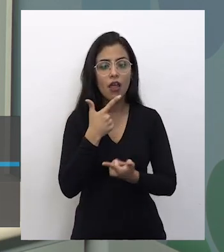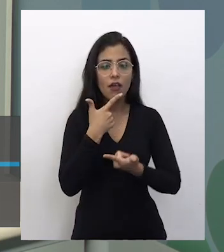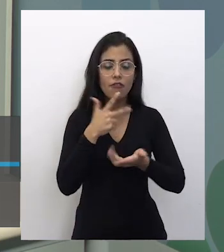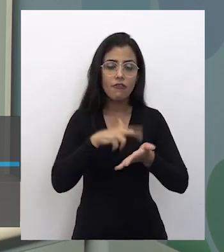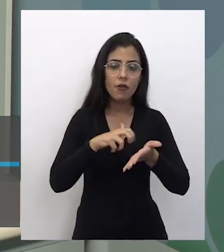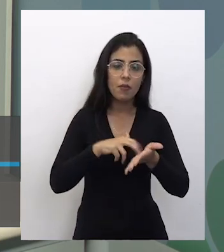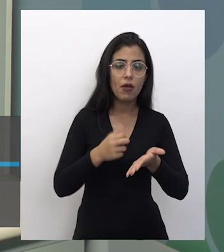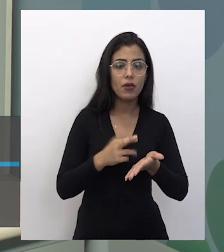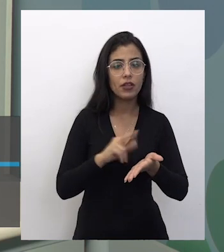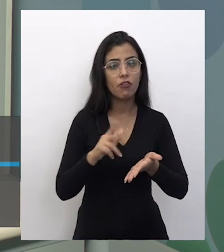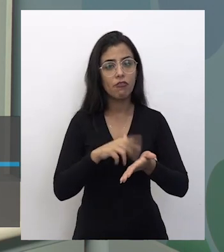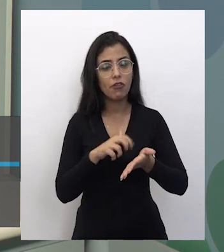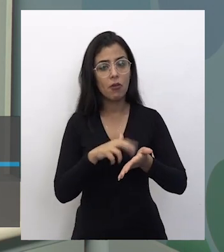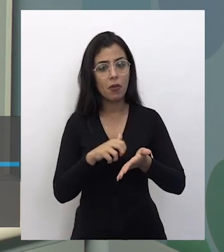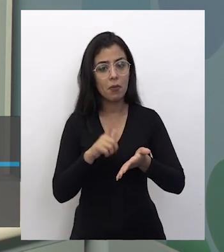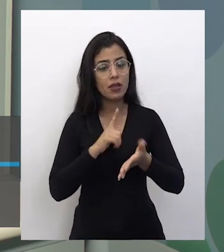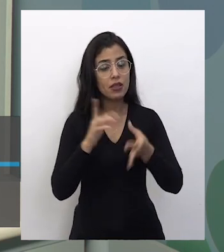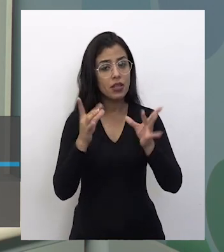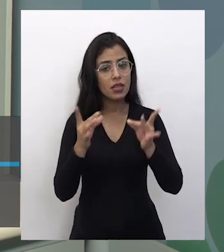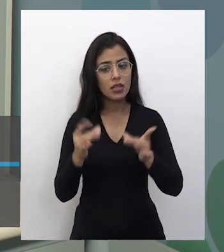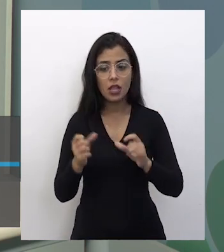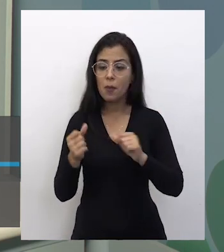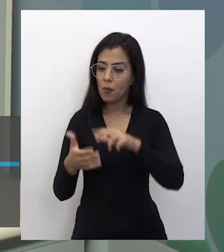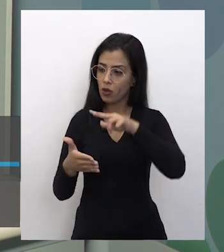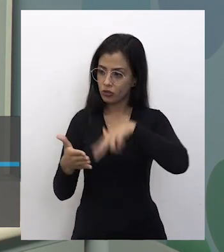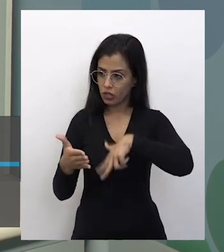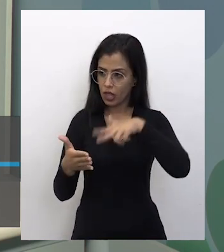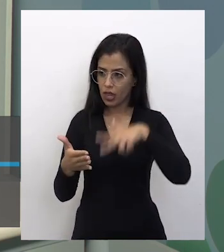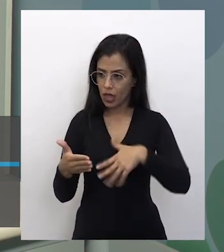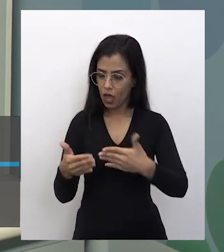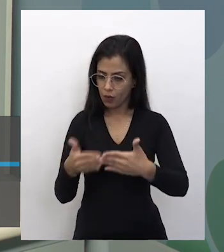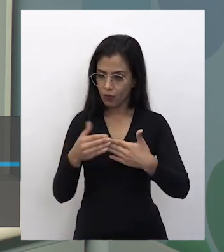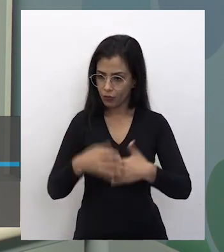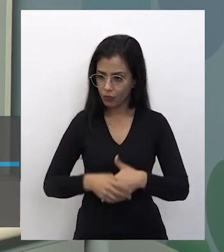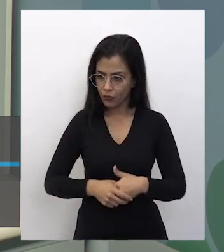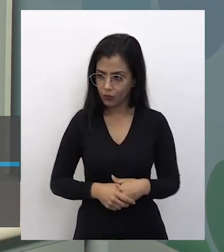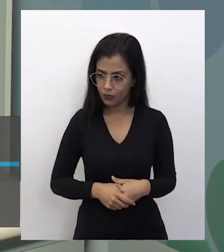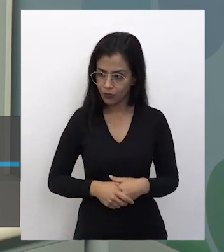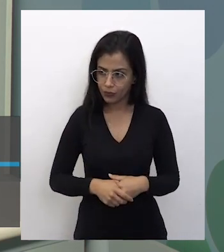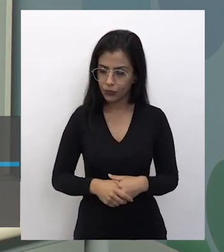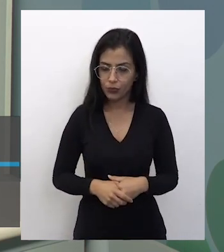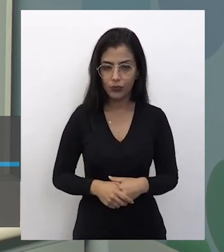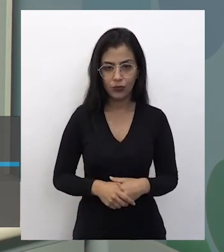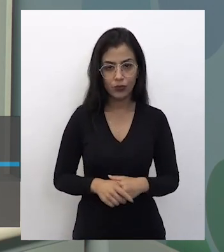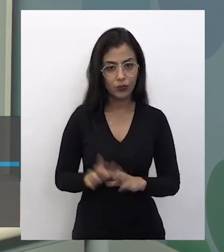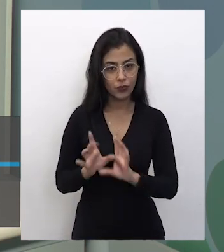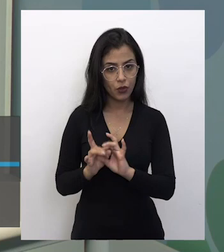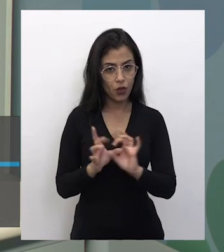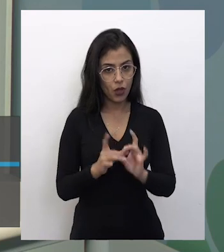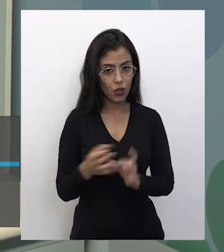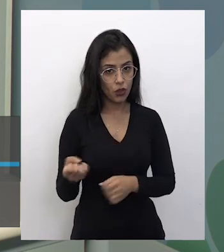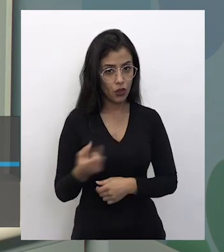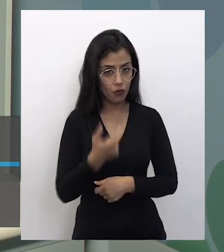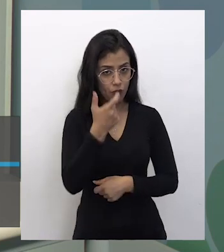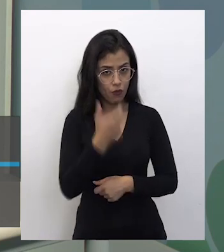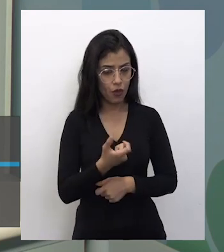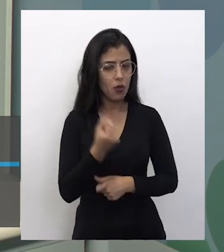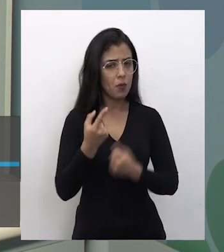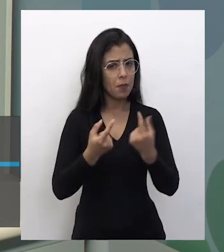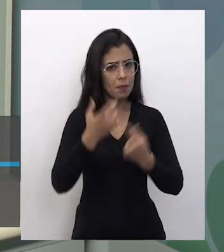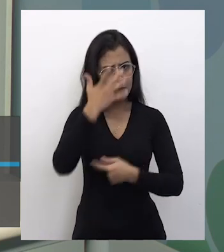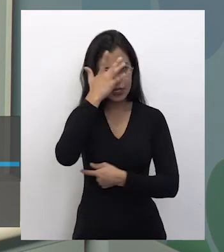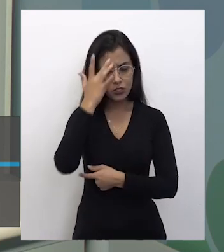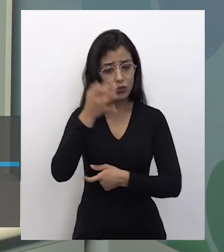uns detalhezinhos aí, Mauro. Pode ler, por favor, que eles estavam pedindo para comentar. O contexto do novo eu, alguns estavam comentando,